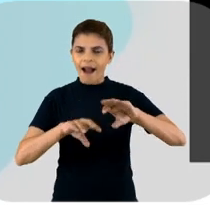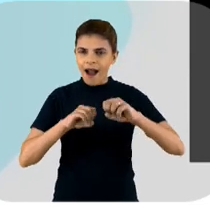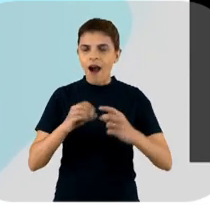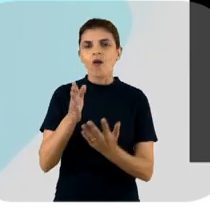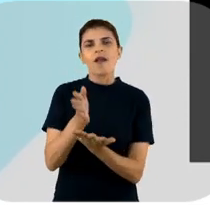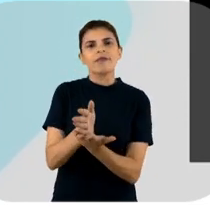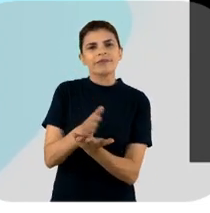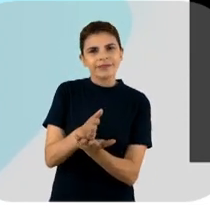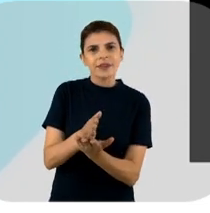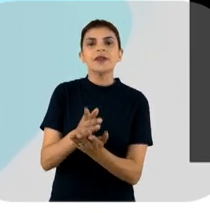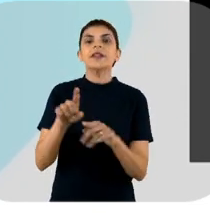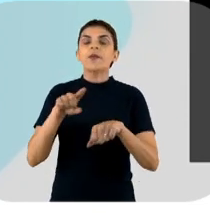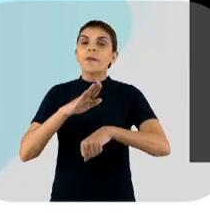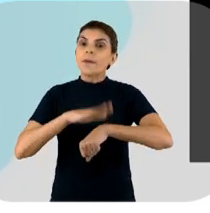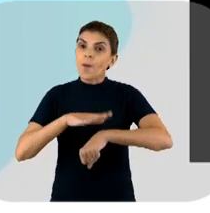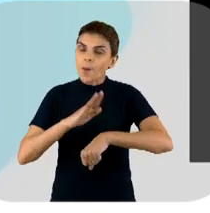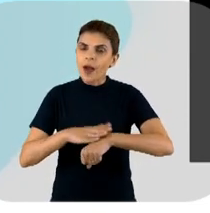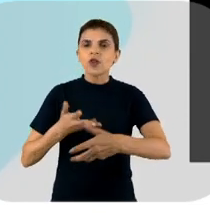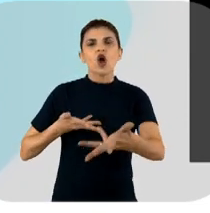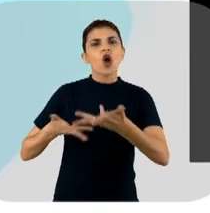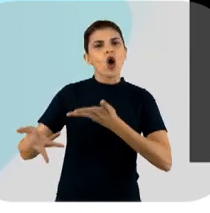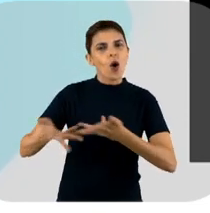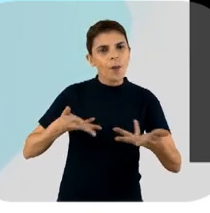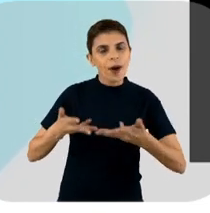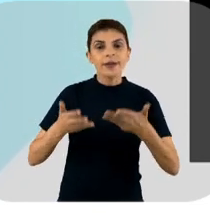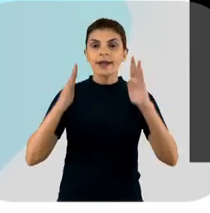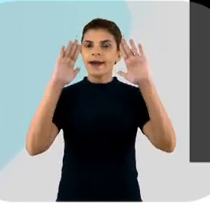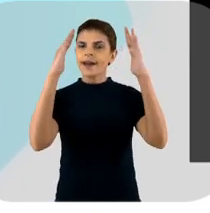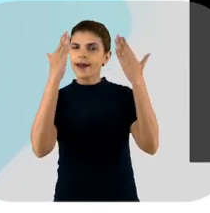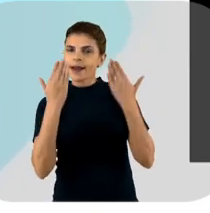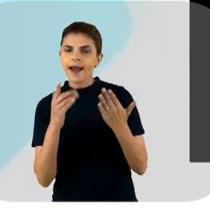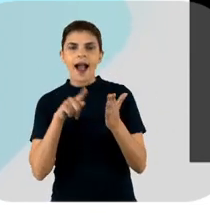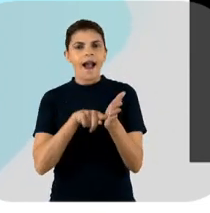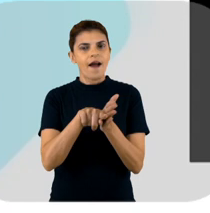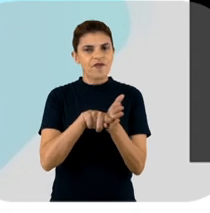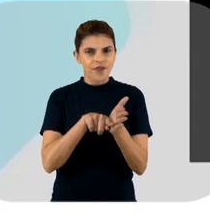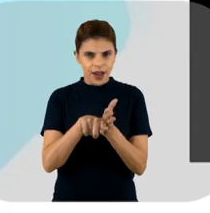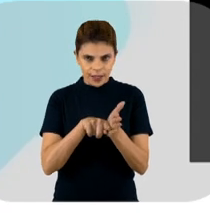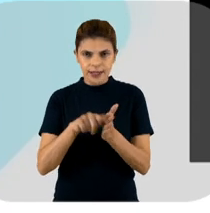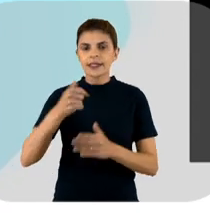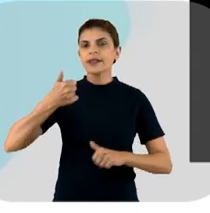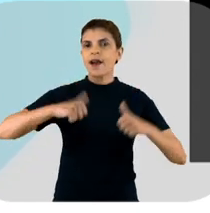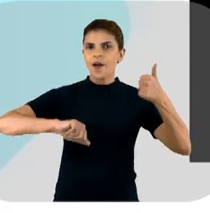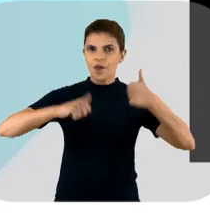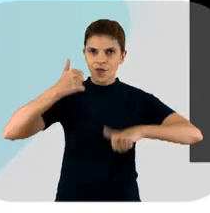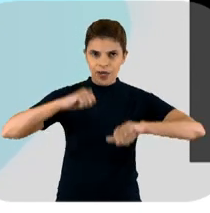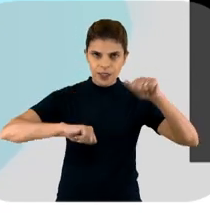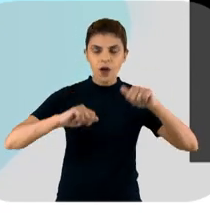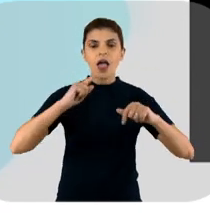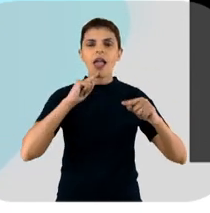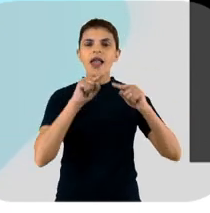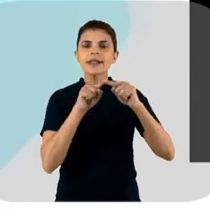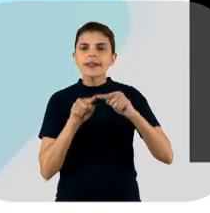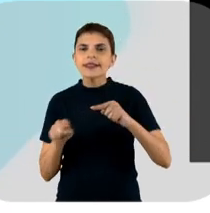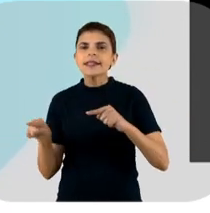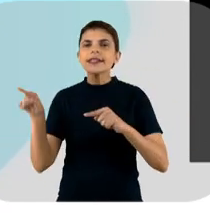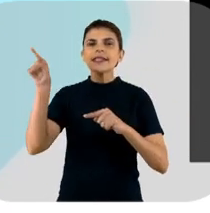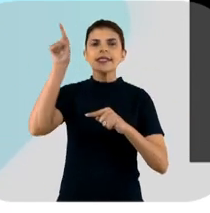algum desafio, um momento de compartilhamento e avaliação. Então, é um ciclo